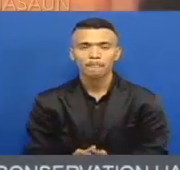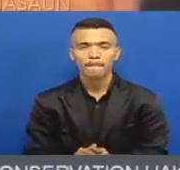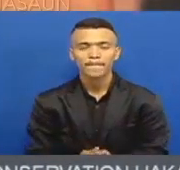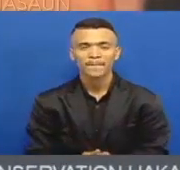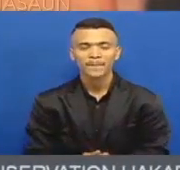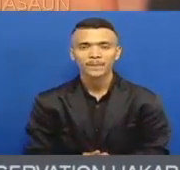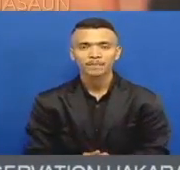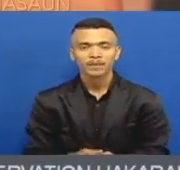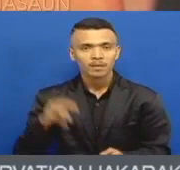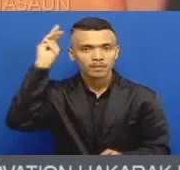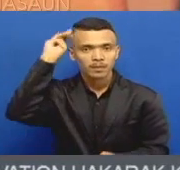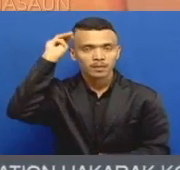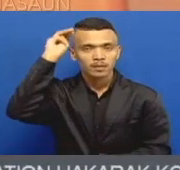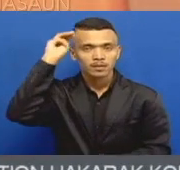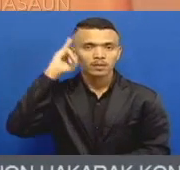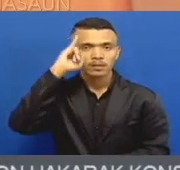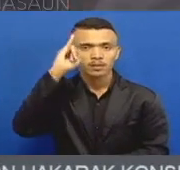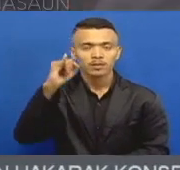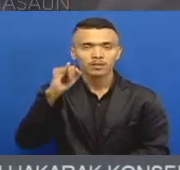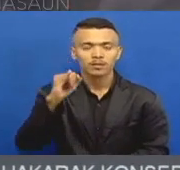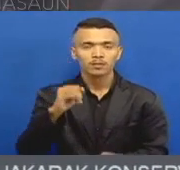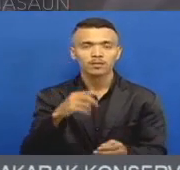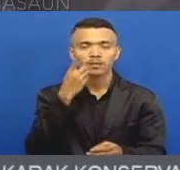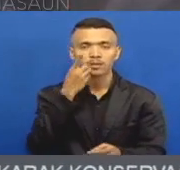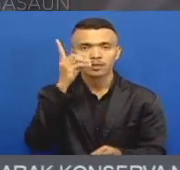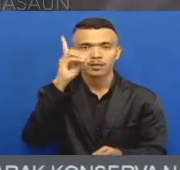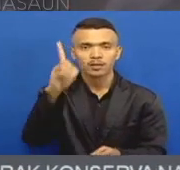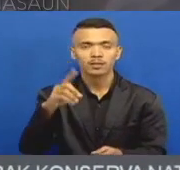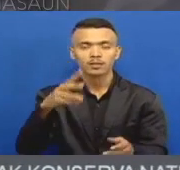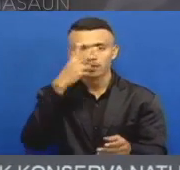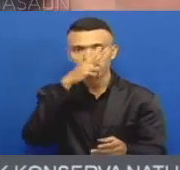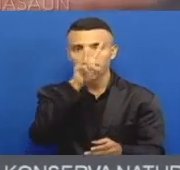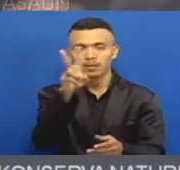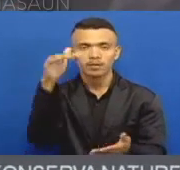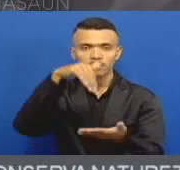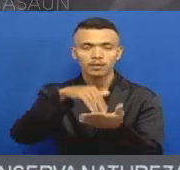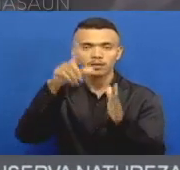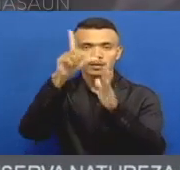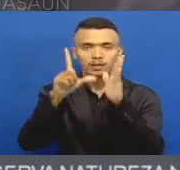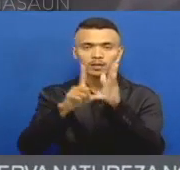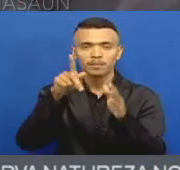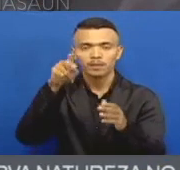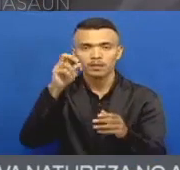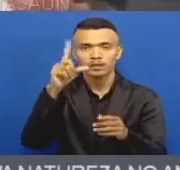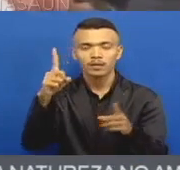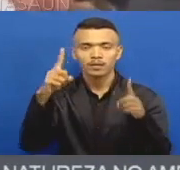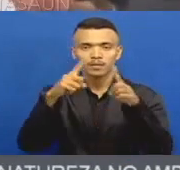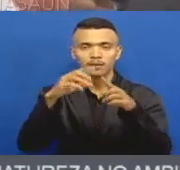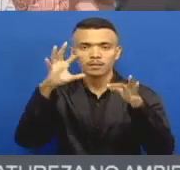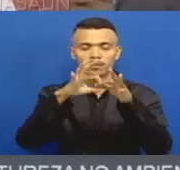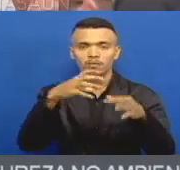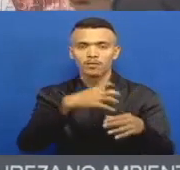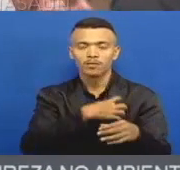Foi em Lalaes, né, ministro interior Francisco Guterres declara. Se a rehicas lei reforma penitele nien, para membro polícia